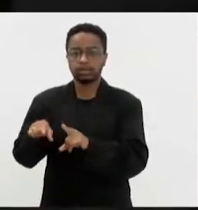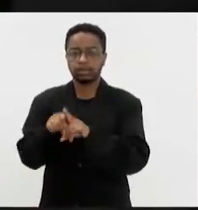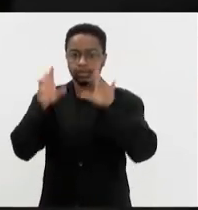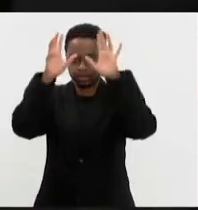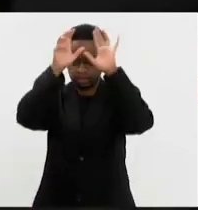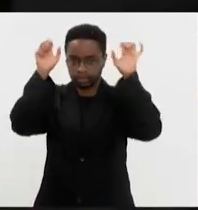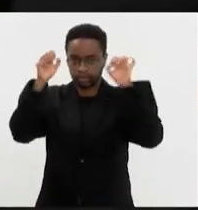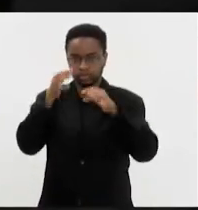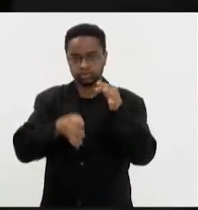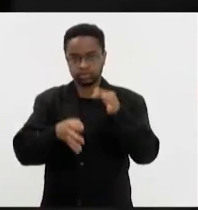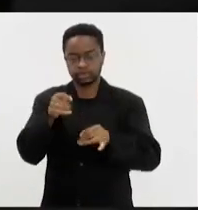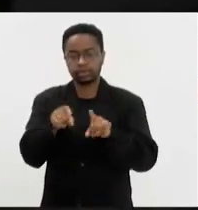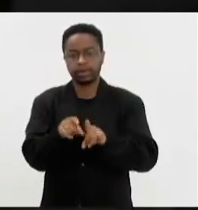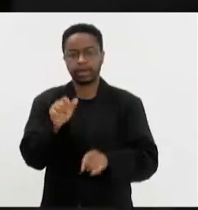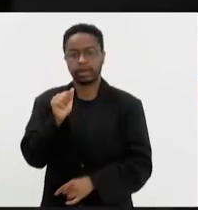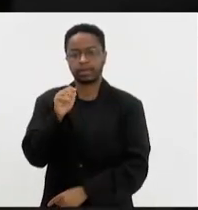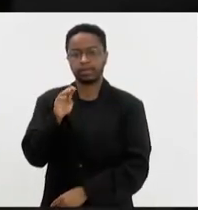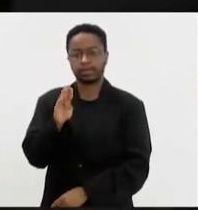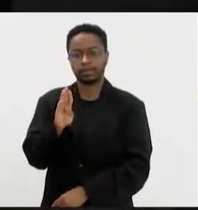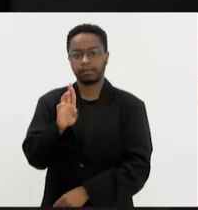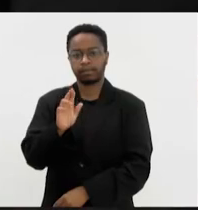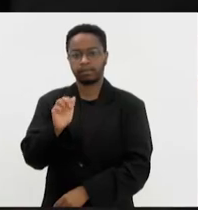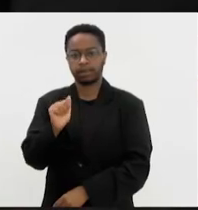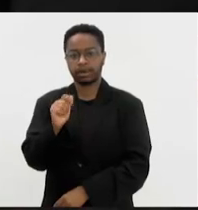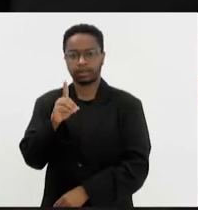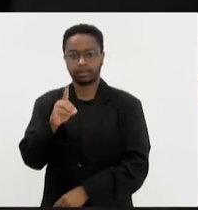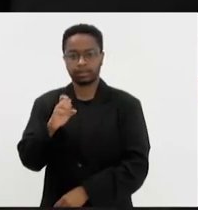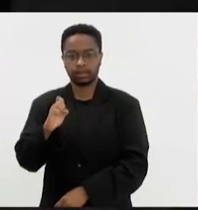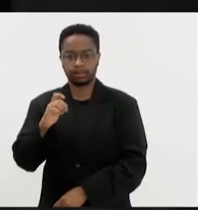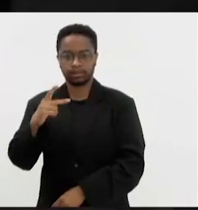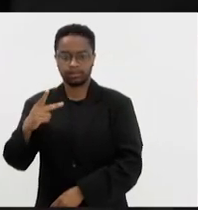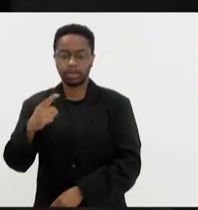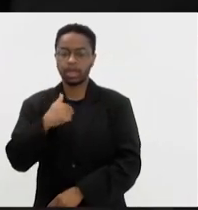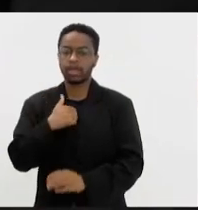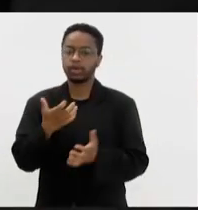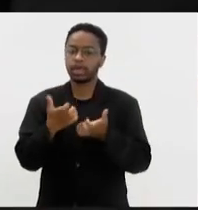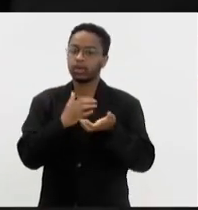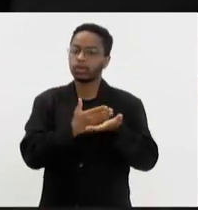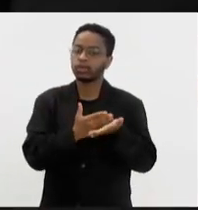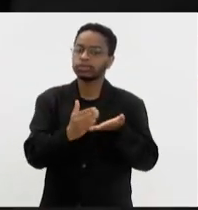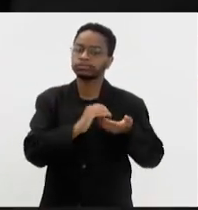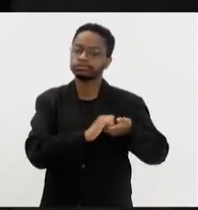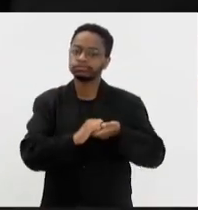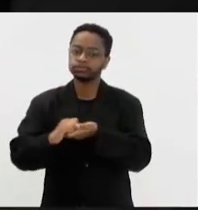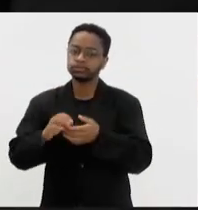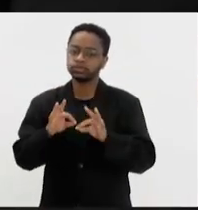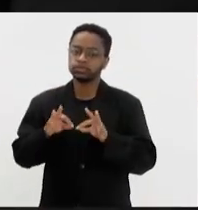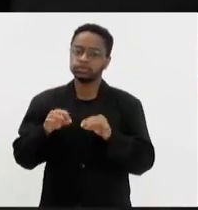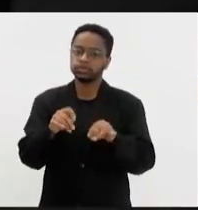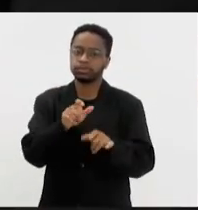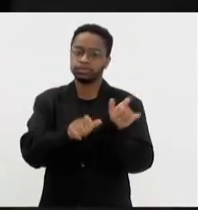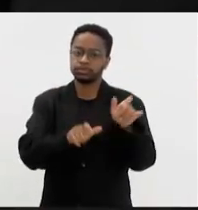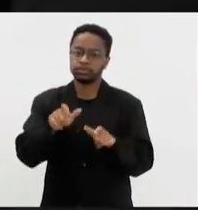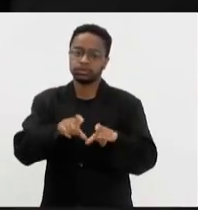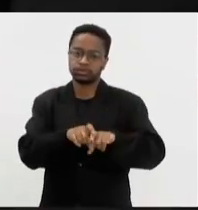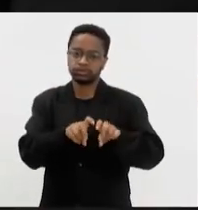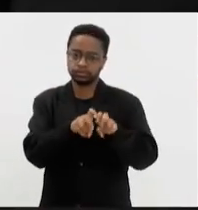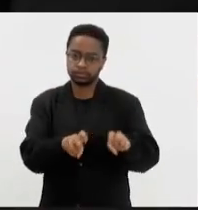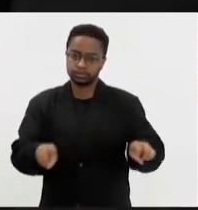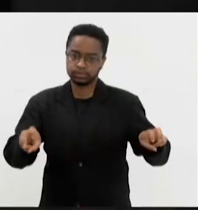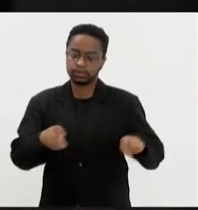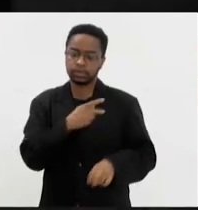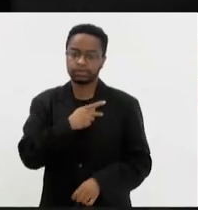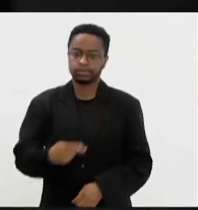e abradep eu quero iniciar essa saudação cumprimentando a todos os membros da mesa é o Presidente Rodrigo